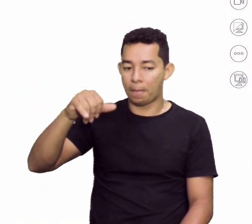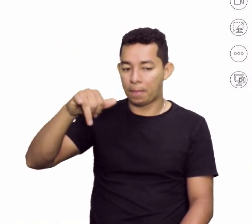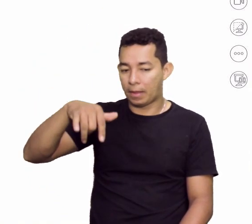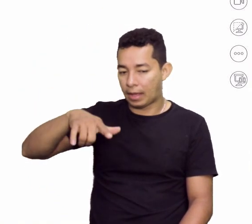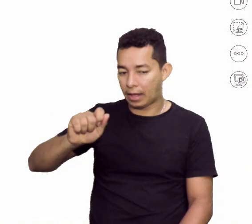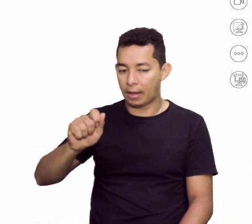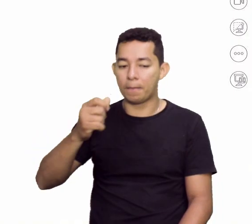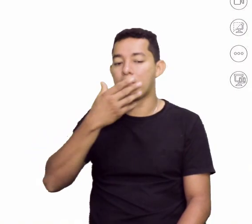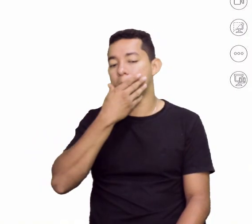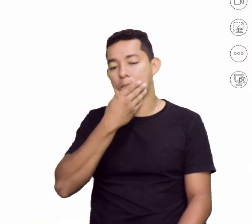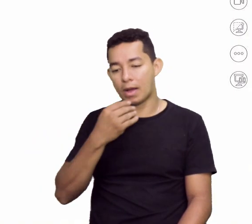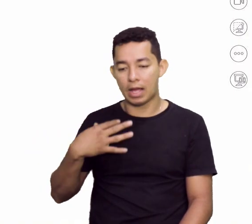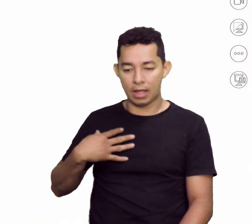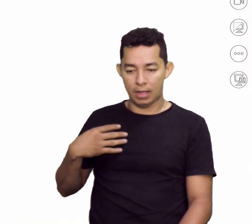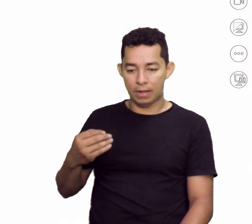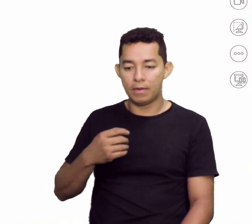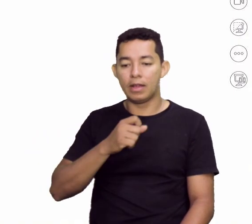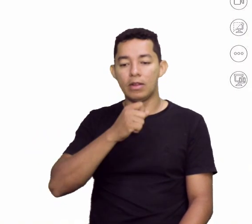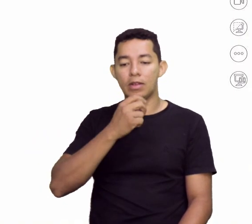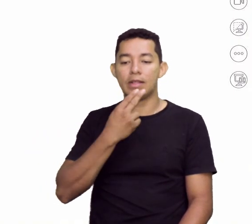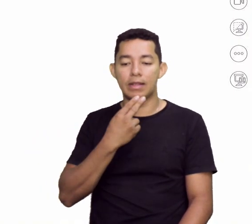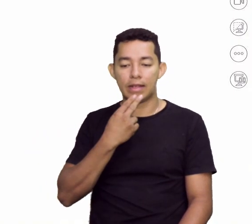neto. Tá bom?